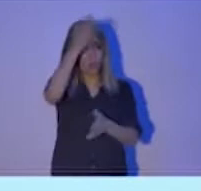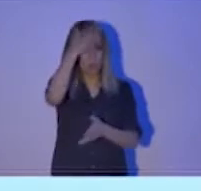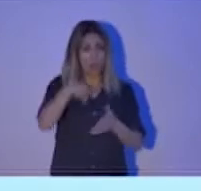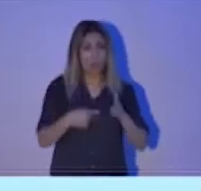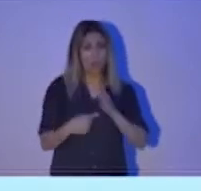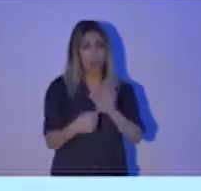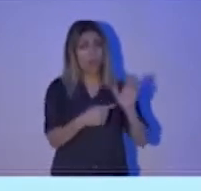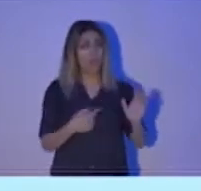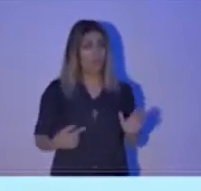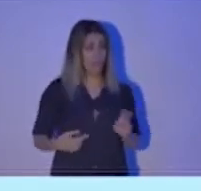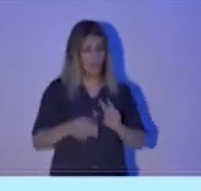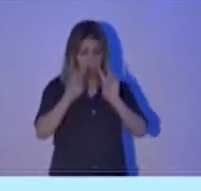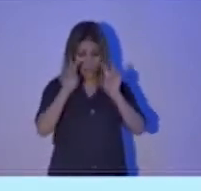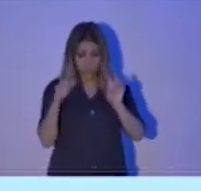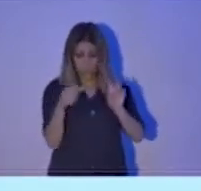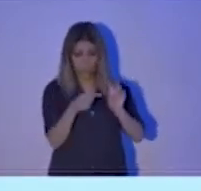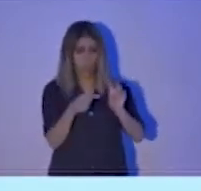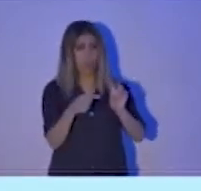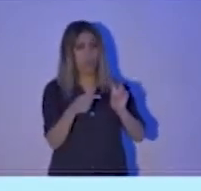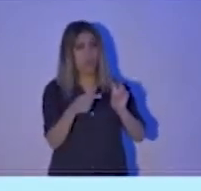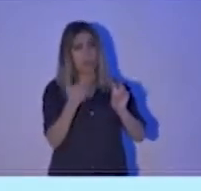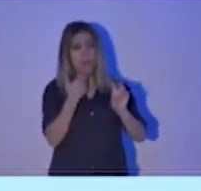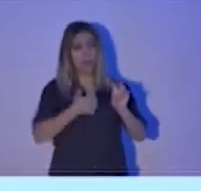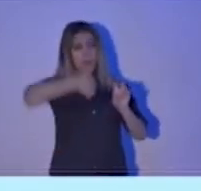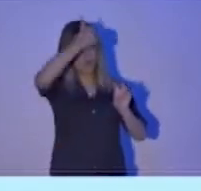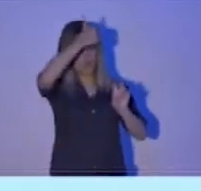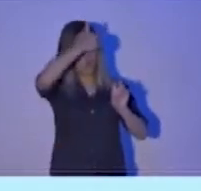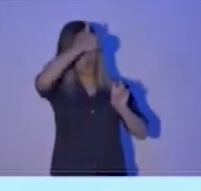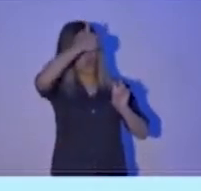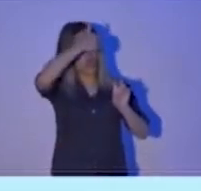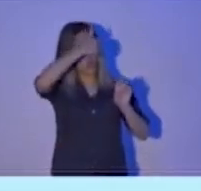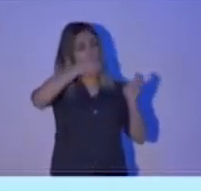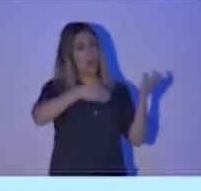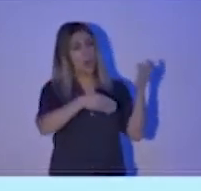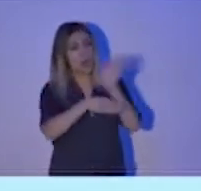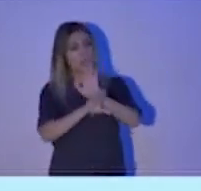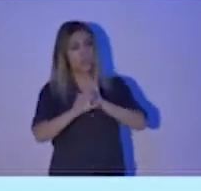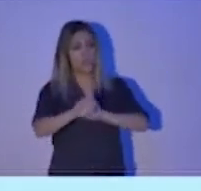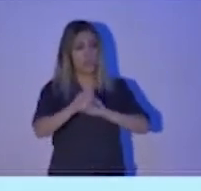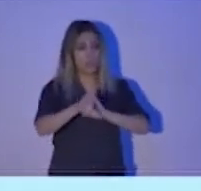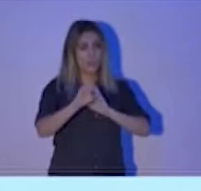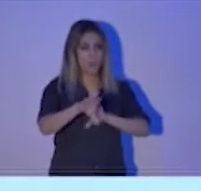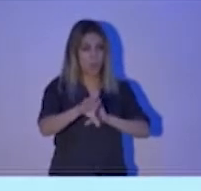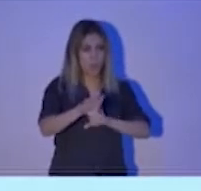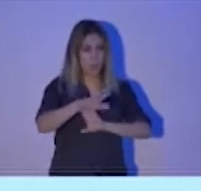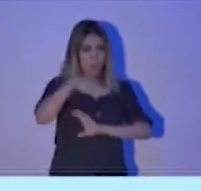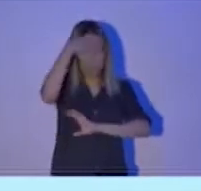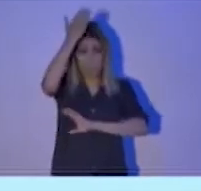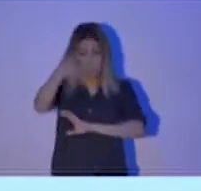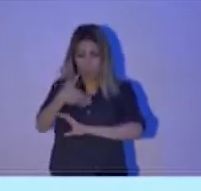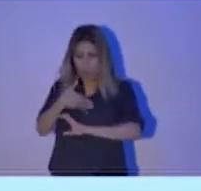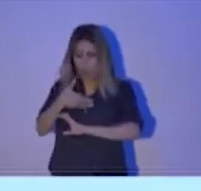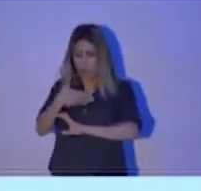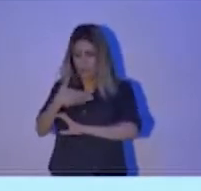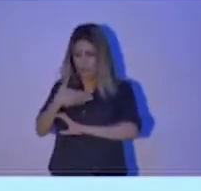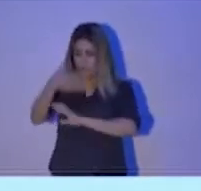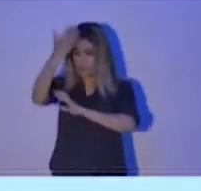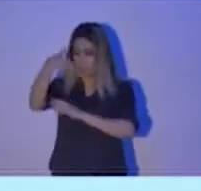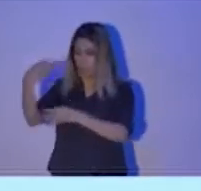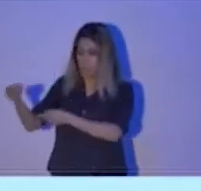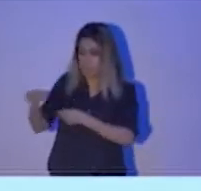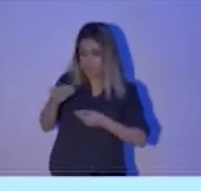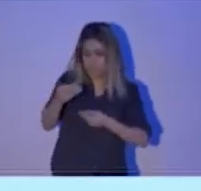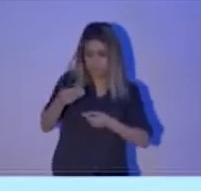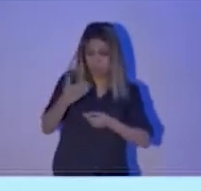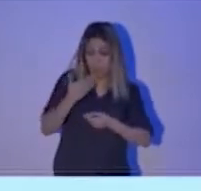que aquele tema, aquela tese, é que melhor pode contribuir para a educação brasileira. Nesse aspecto, vocês podem contar